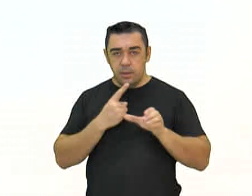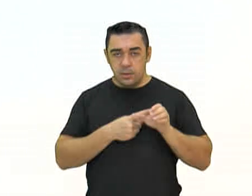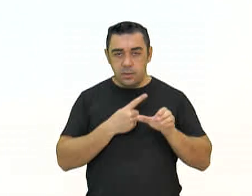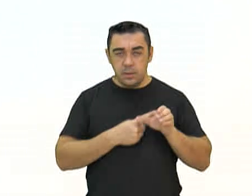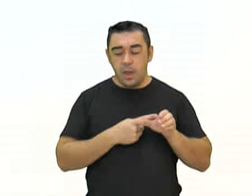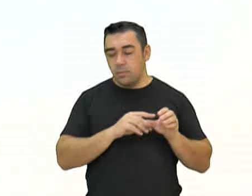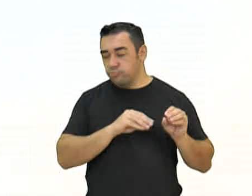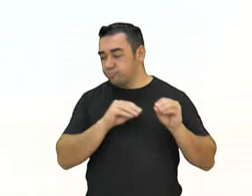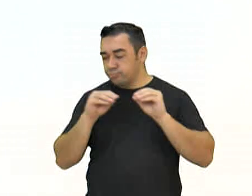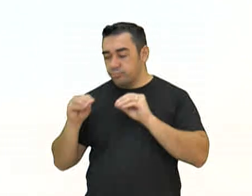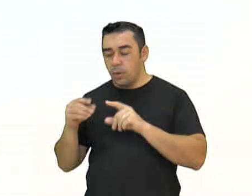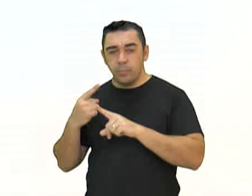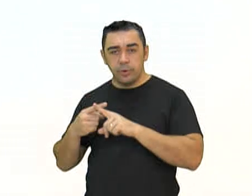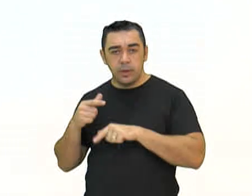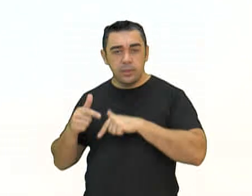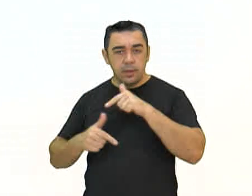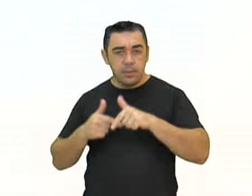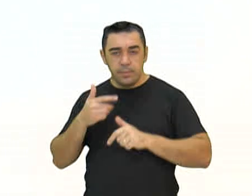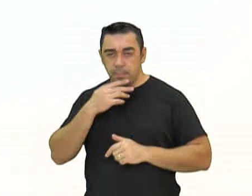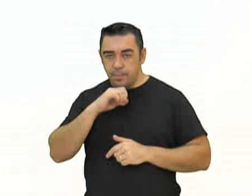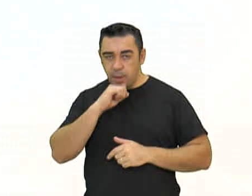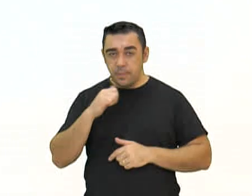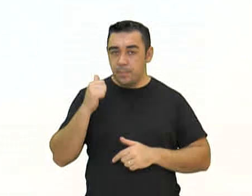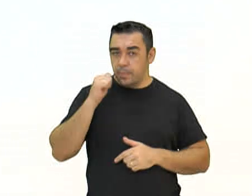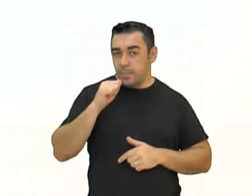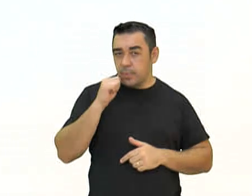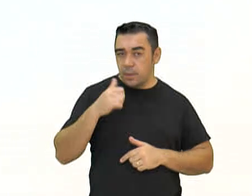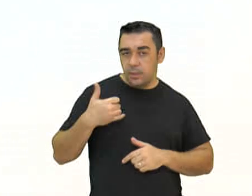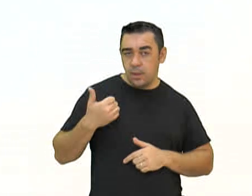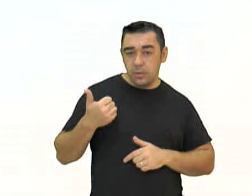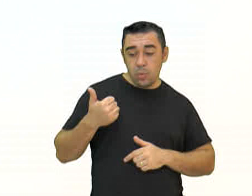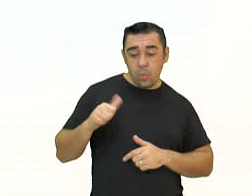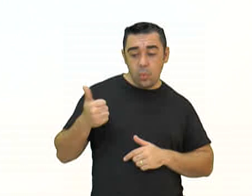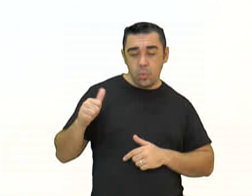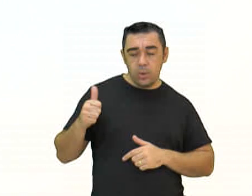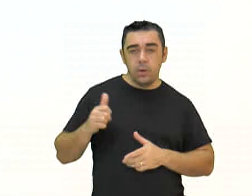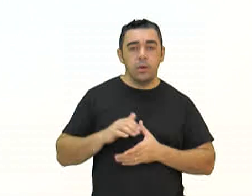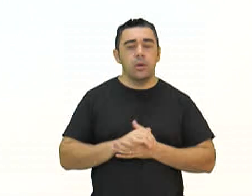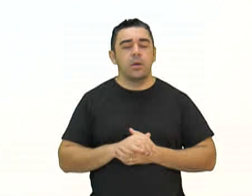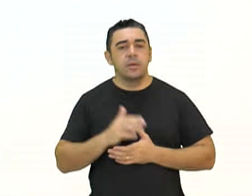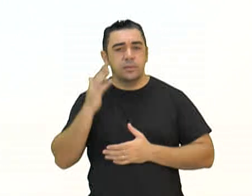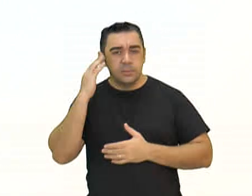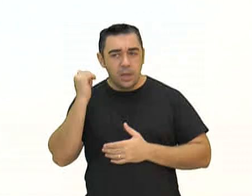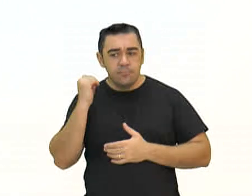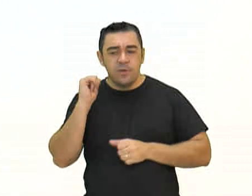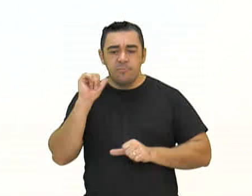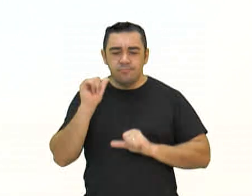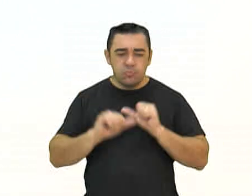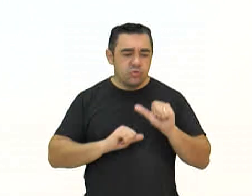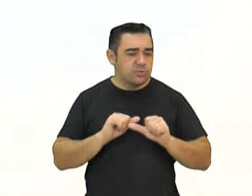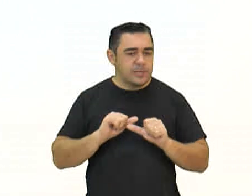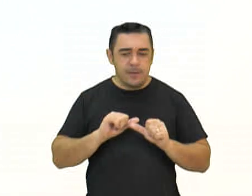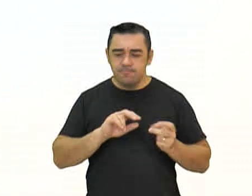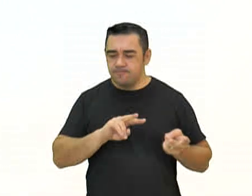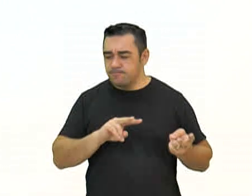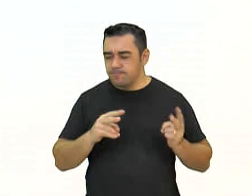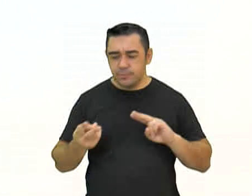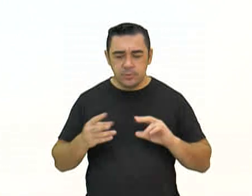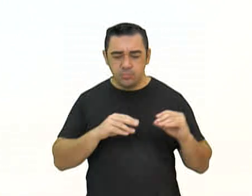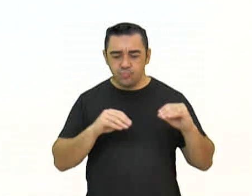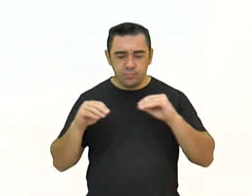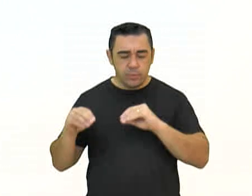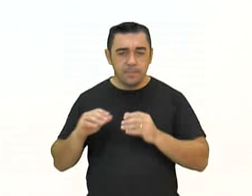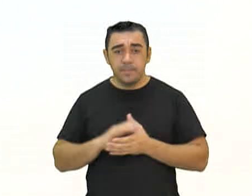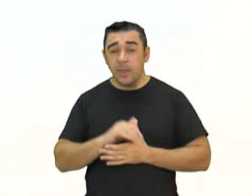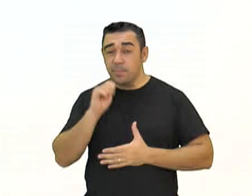do pai. A menina tem 11 anos quando toma consciência de que irá passar por essa complicada transição.